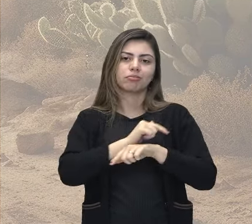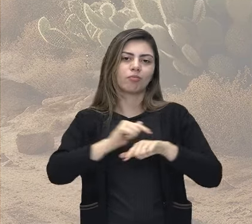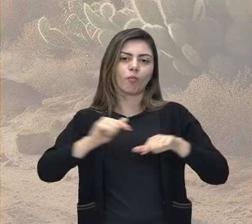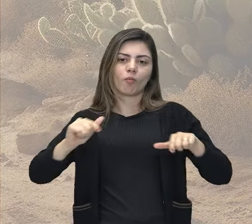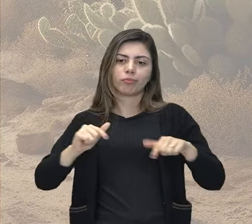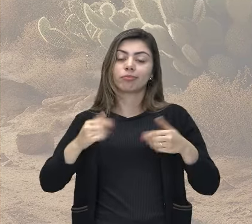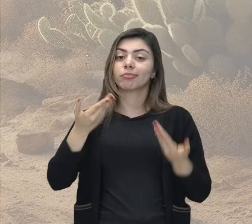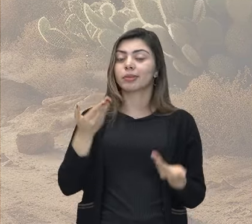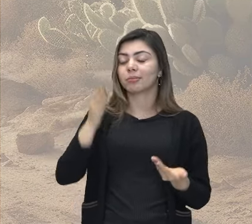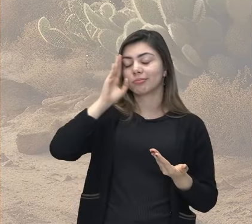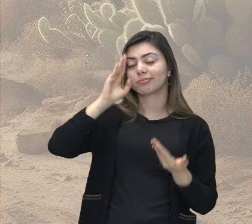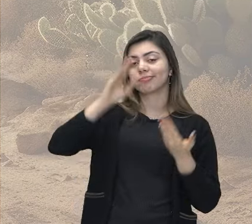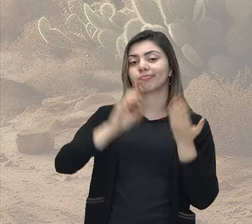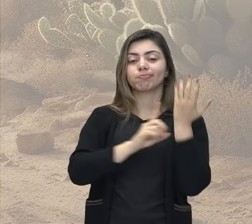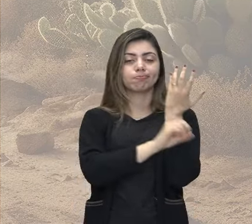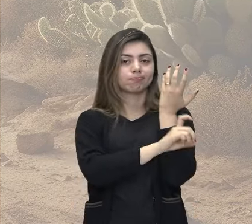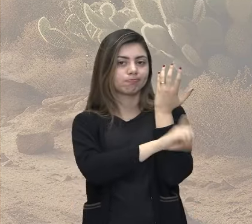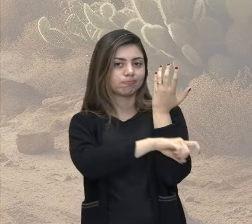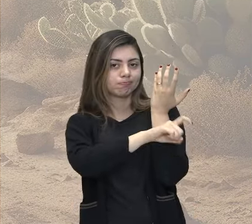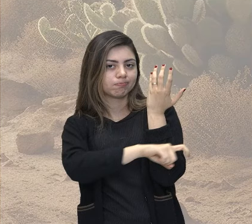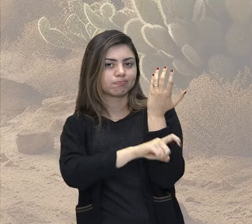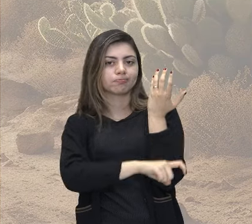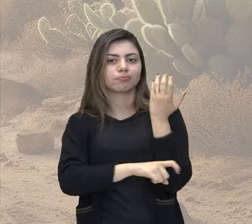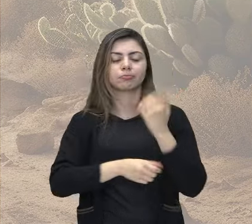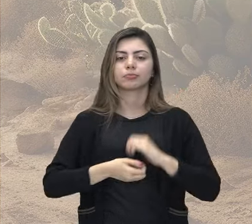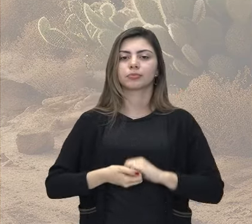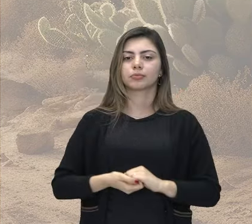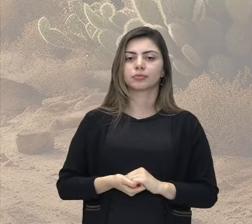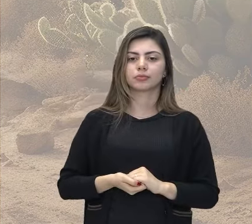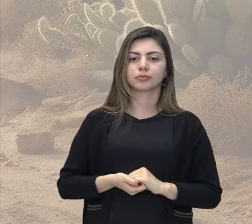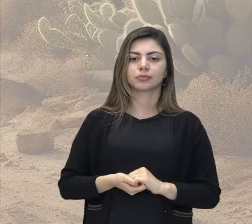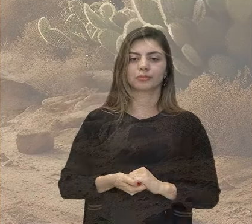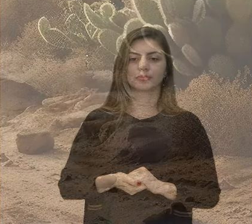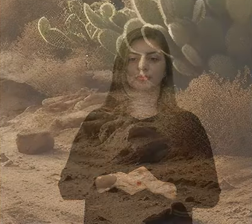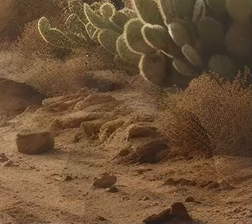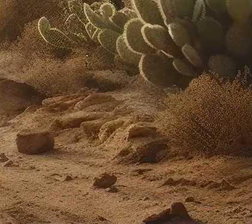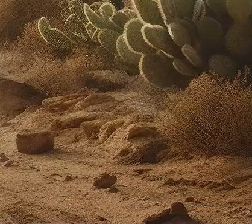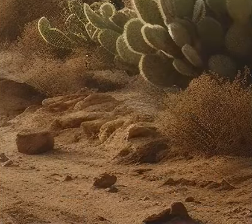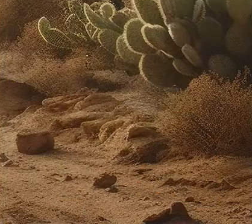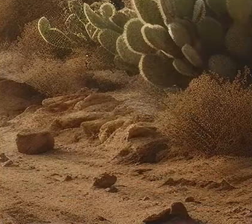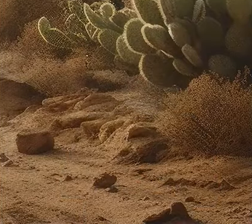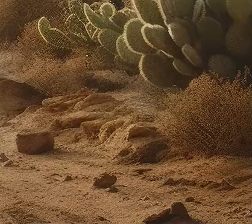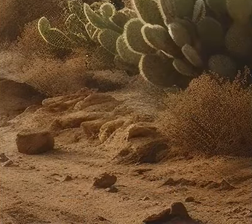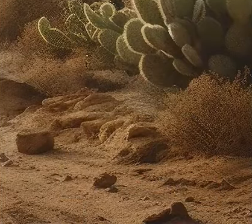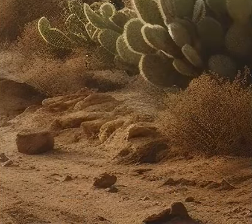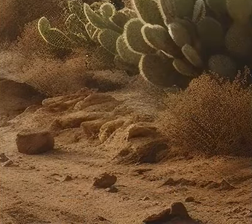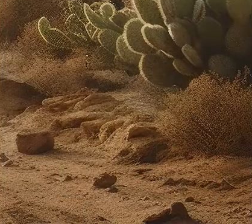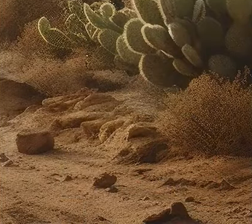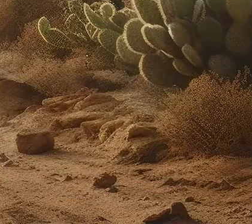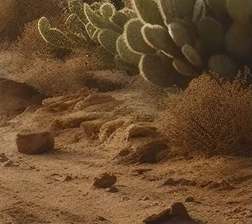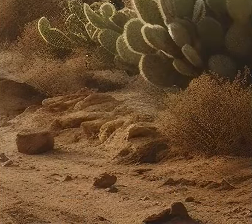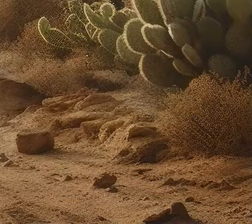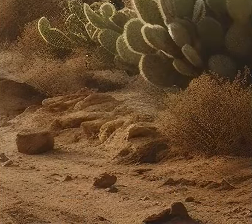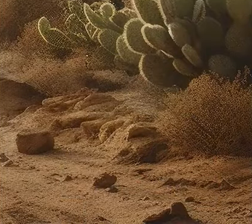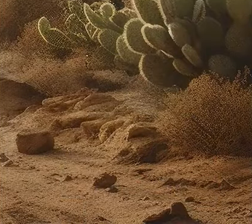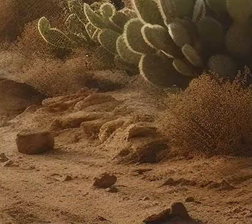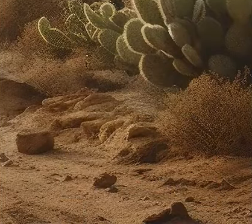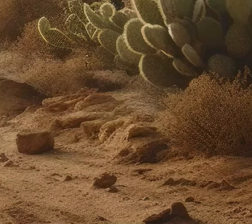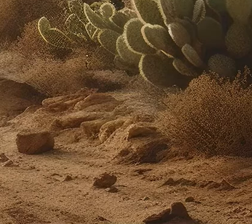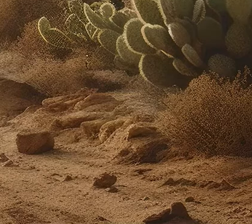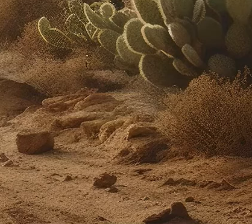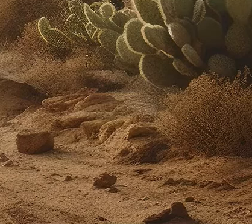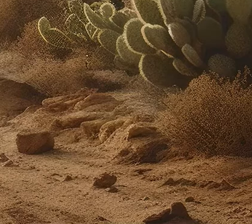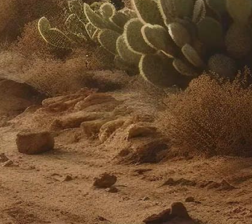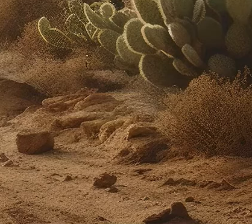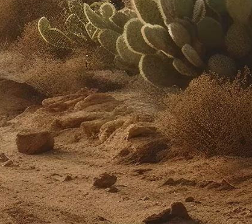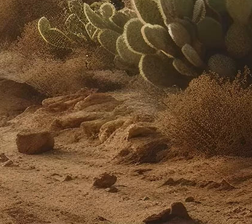cactos, principalmente. Vai apresentar, gente, aí aproximadamente 30 mil espécies de plantas e